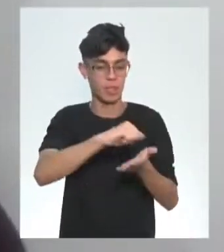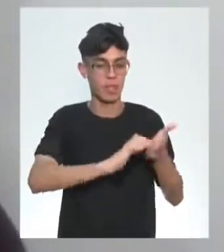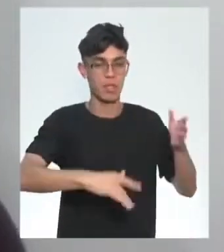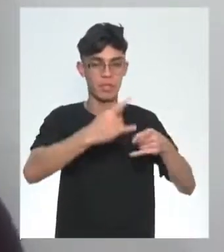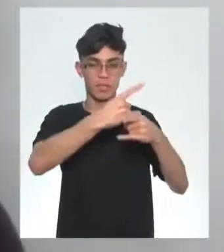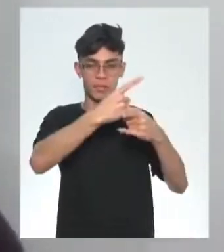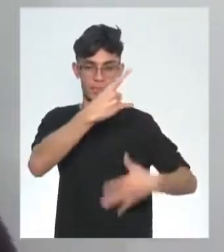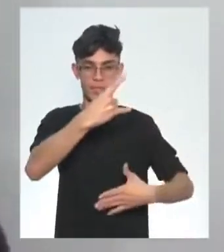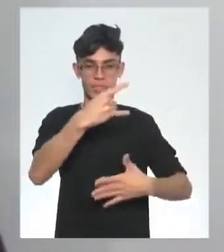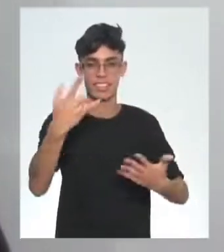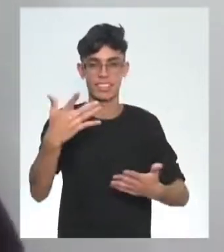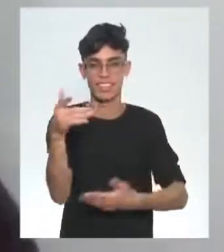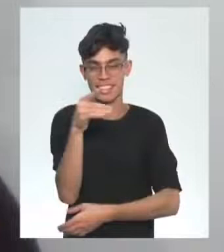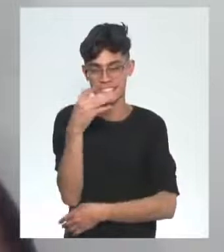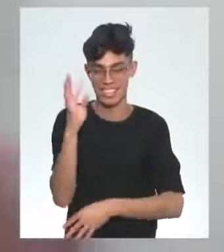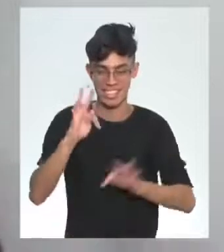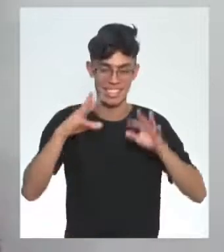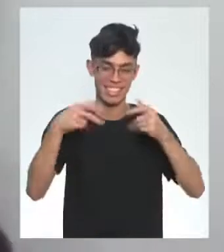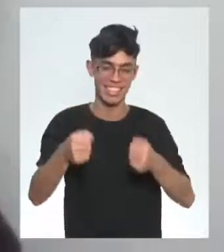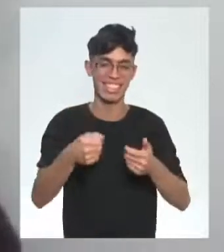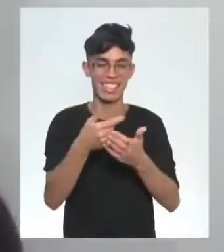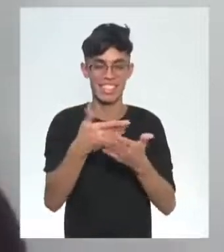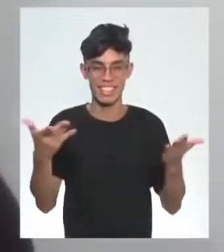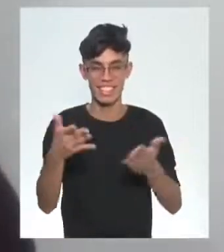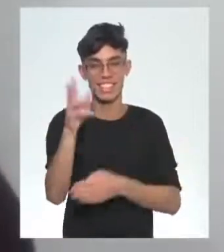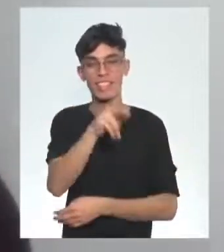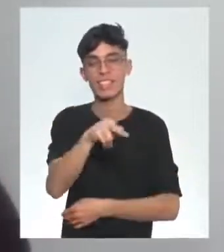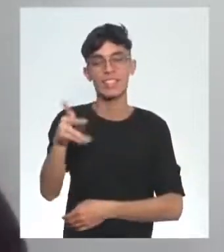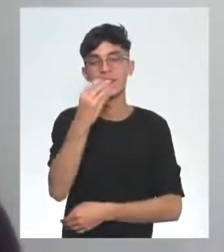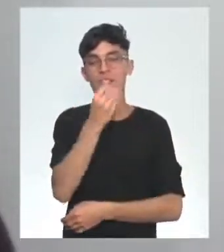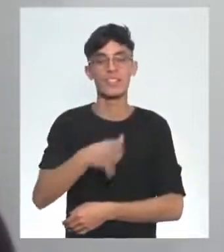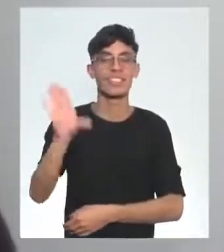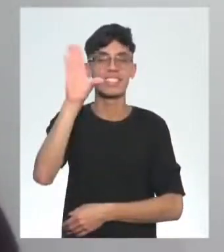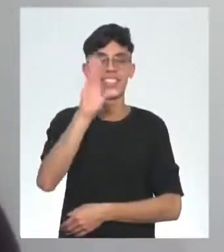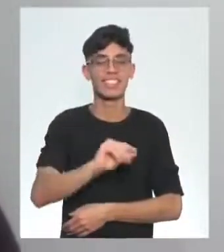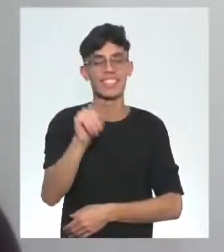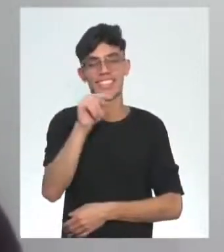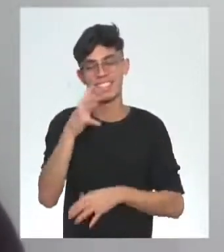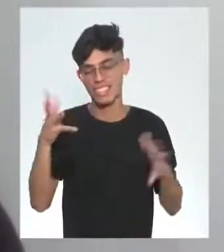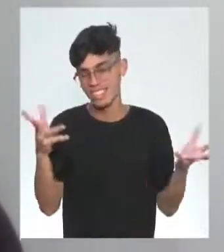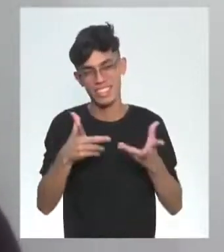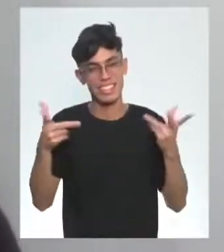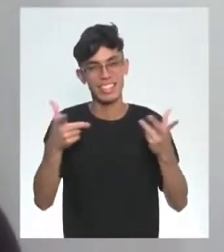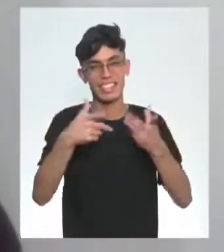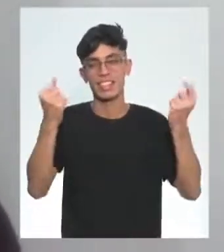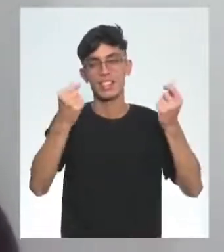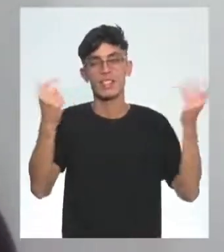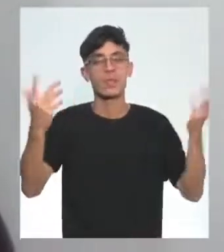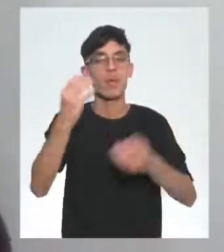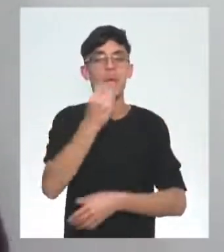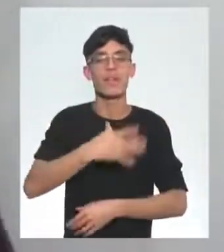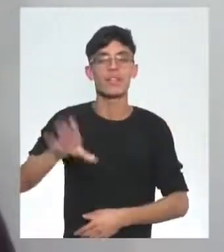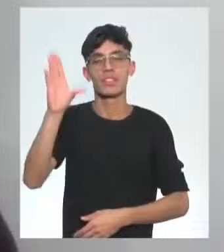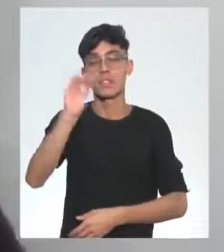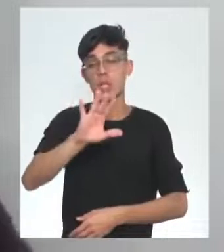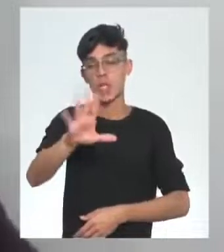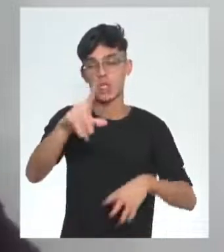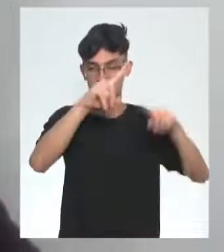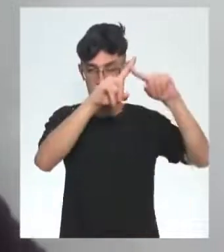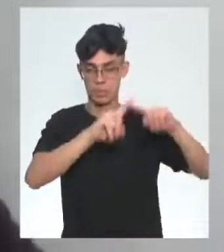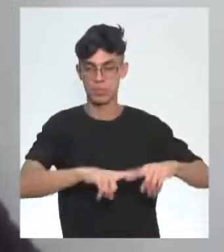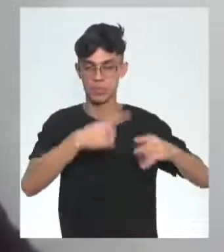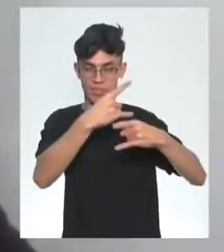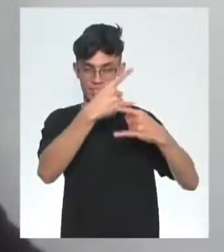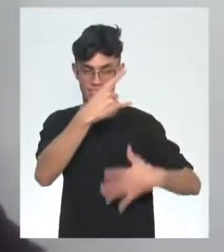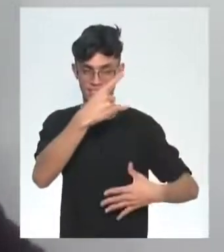chat, hoje a gente está em casa, né? Eu estou vendo no chat, o professor dando boa noite, maravilhoso, o pessoal dando boa noite para a gente. Mas eu vou fazer um desafio aqui no